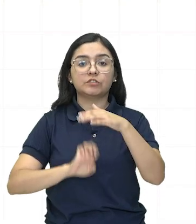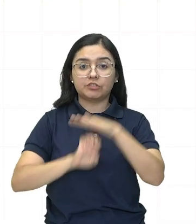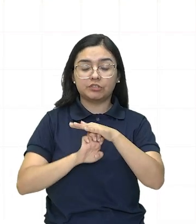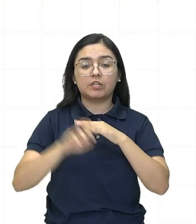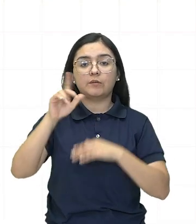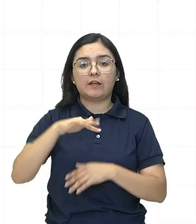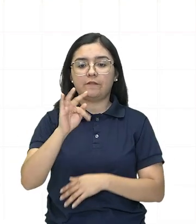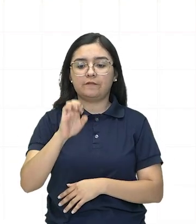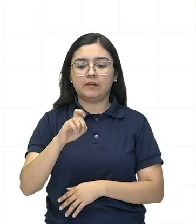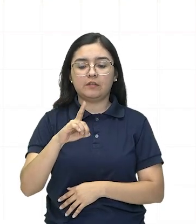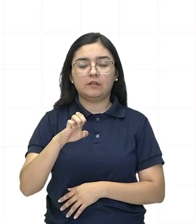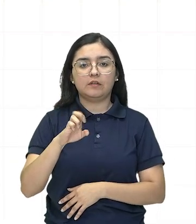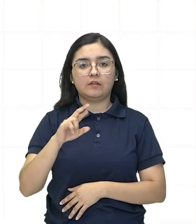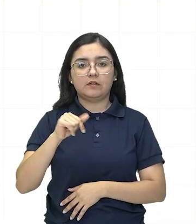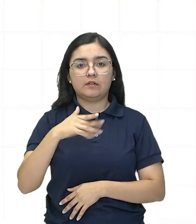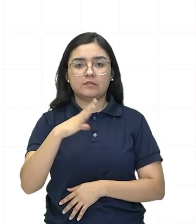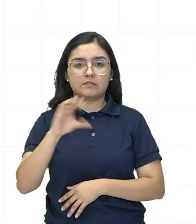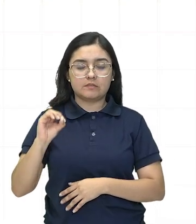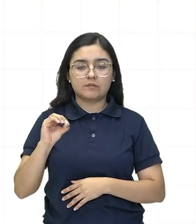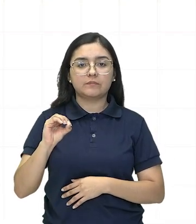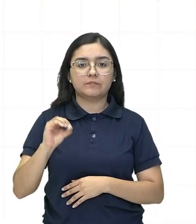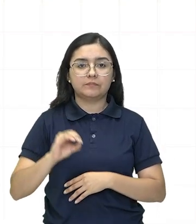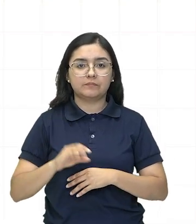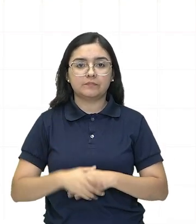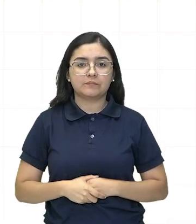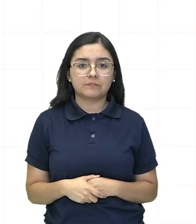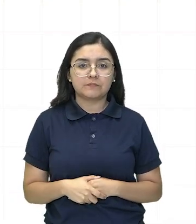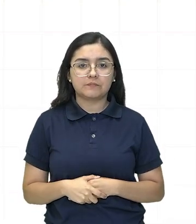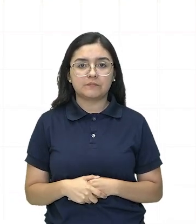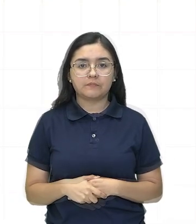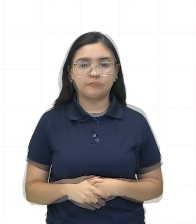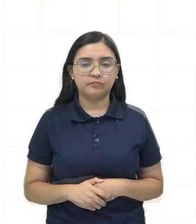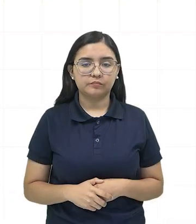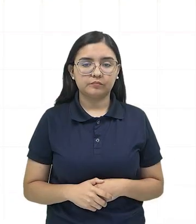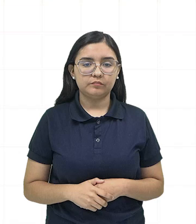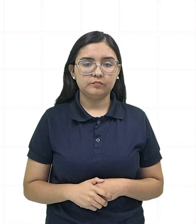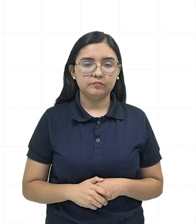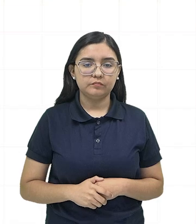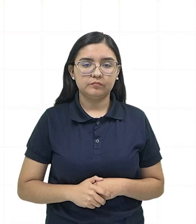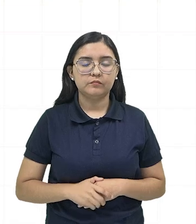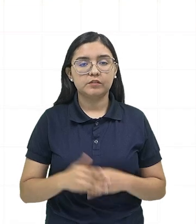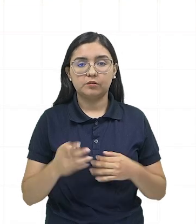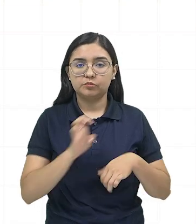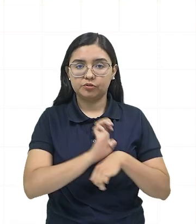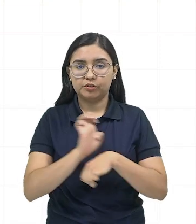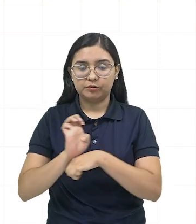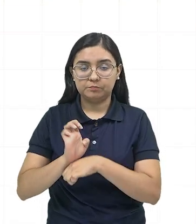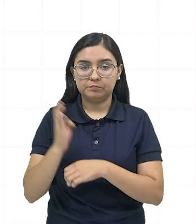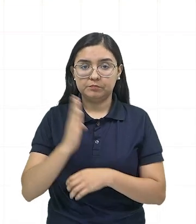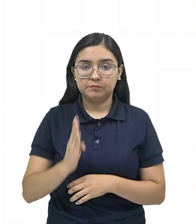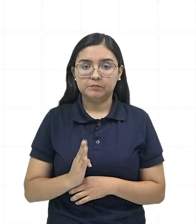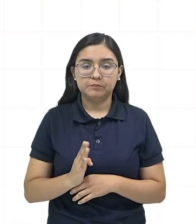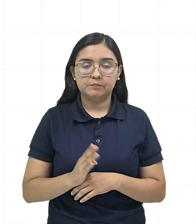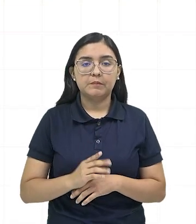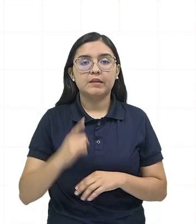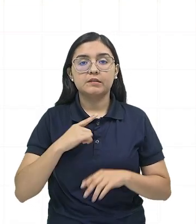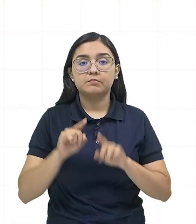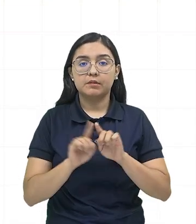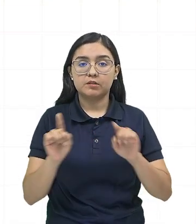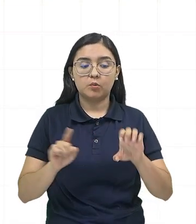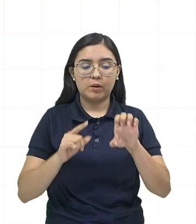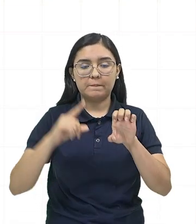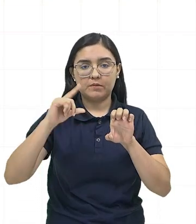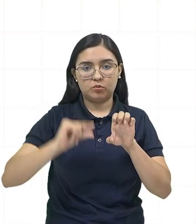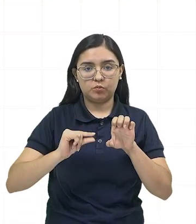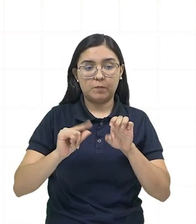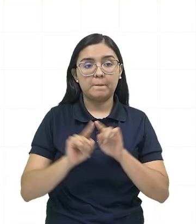26 federações e um distrito, né, e um distrito federal, né, que são os estados, mas são estados com E minúsculo, tá bem?